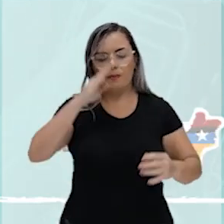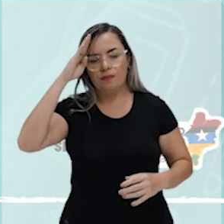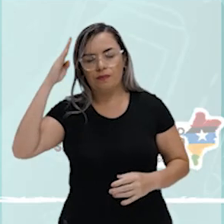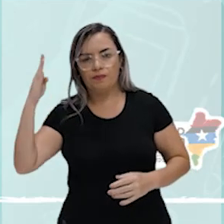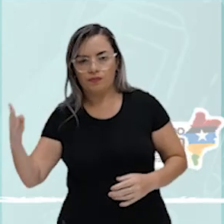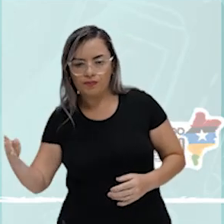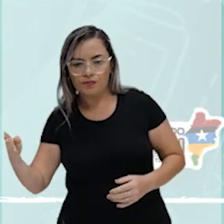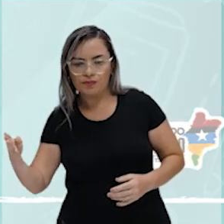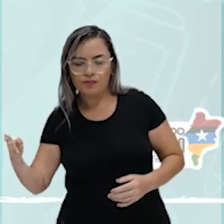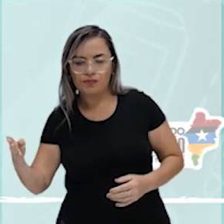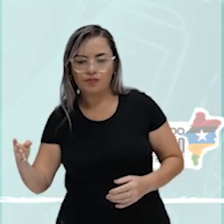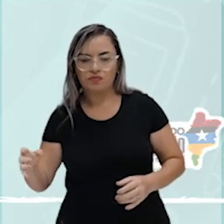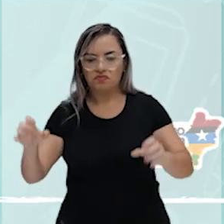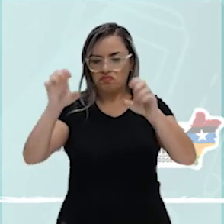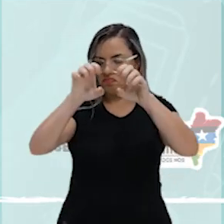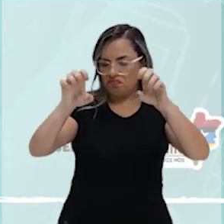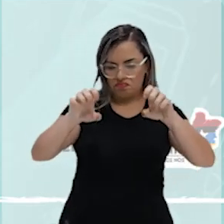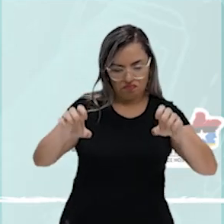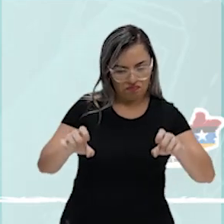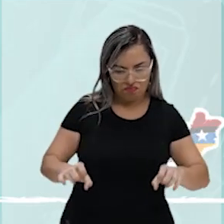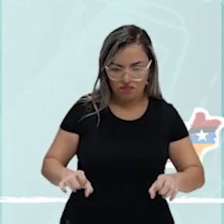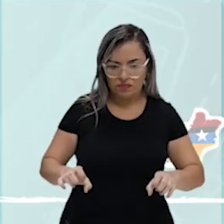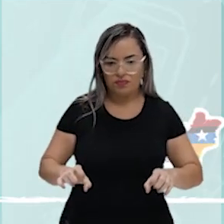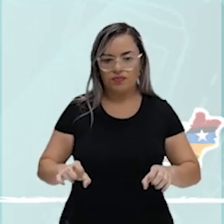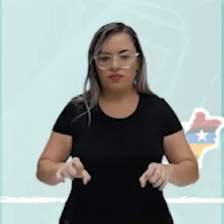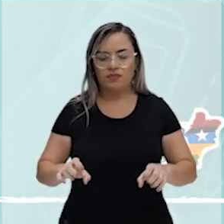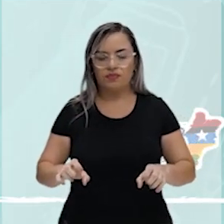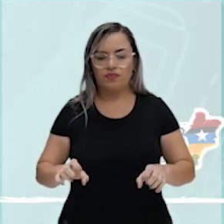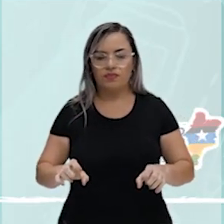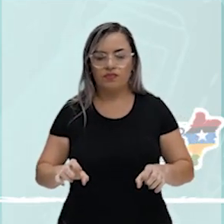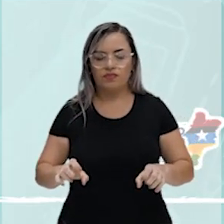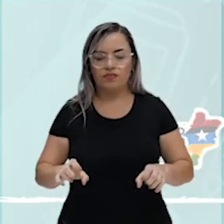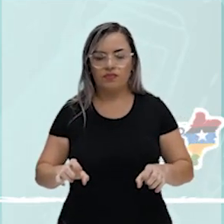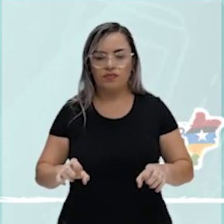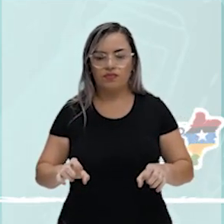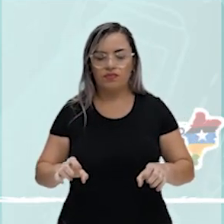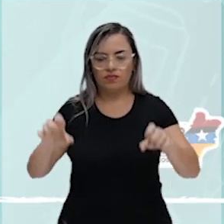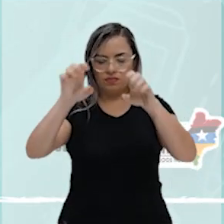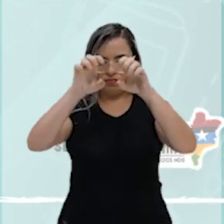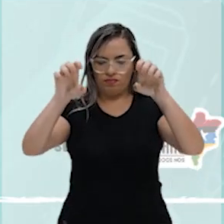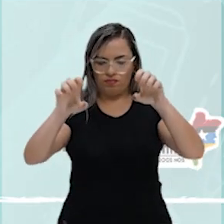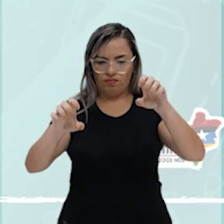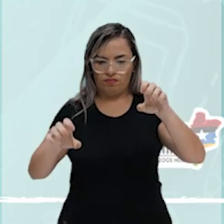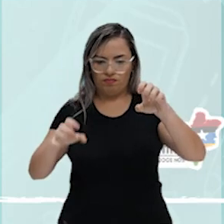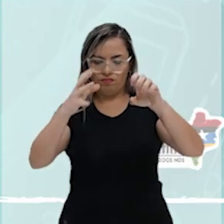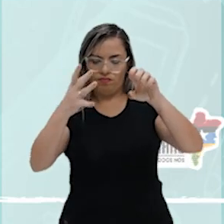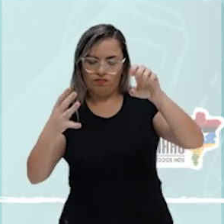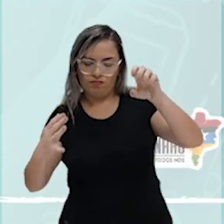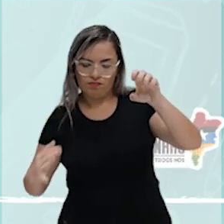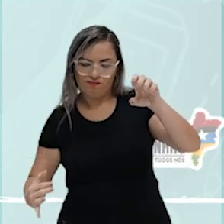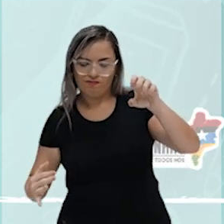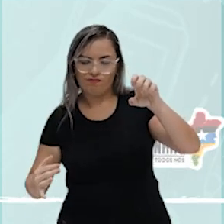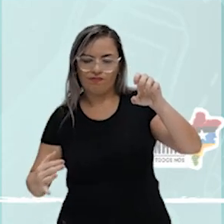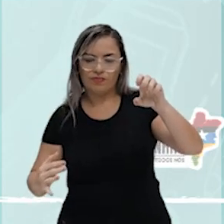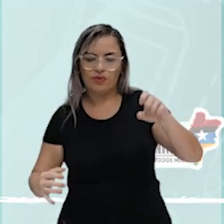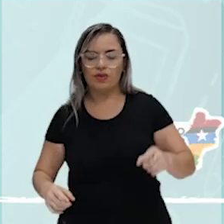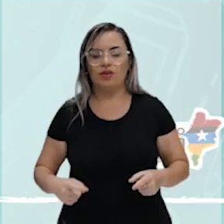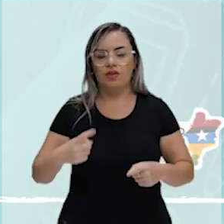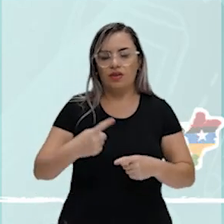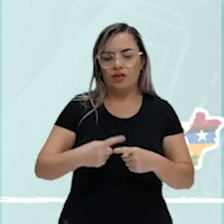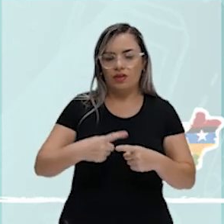destruir monumentos. Ok? Nós temos casos em que monumentos históricos foram degradados por